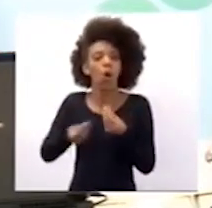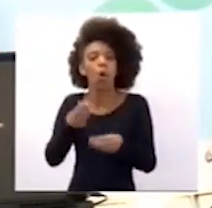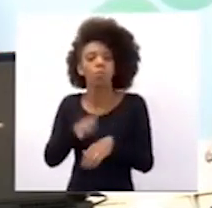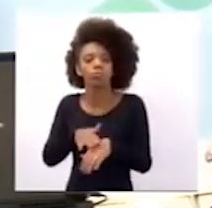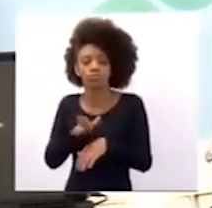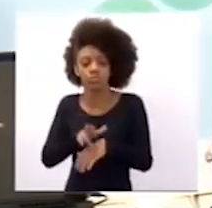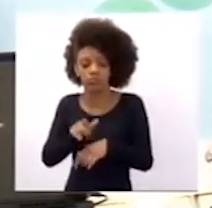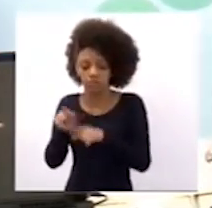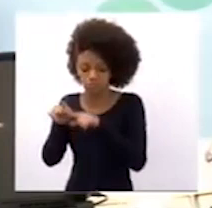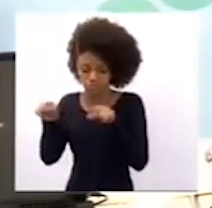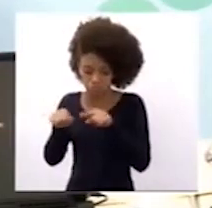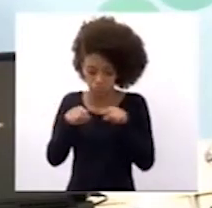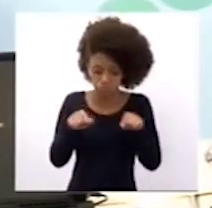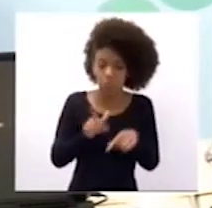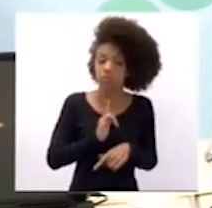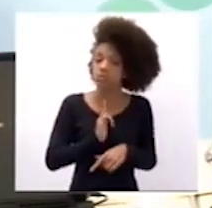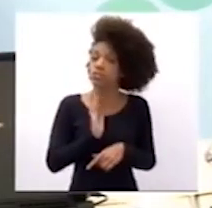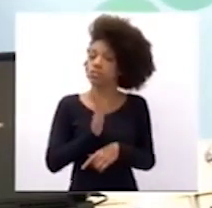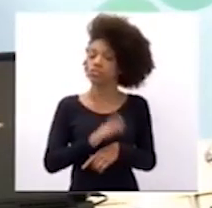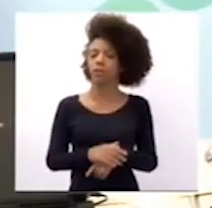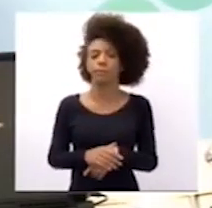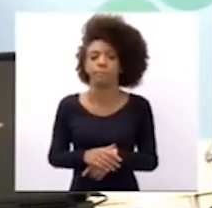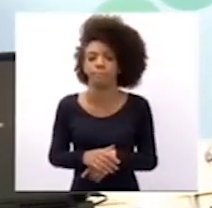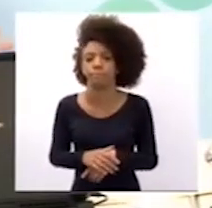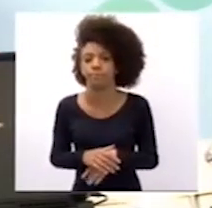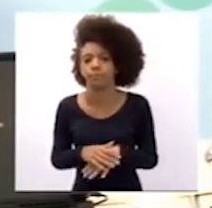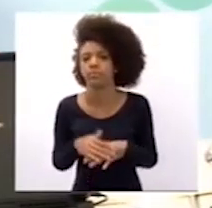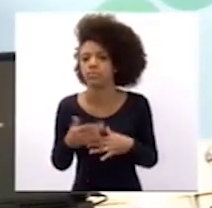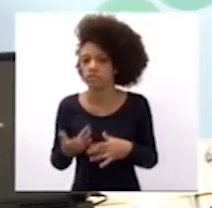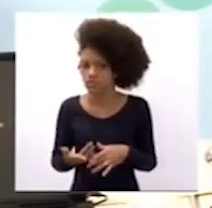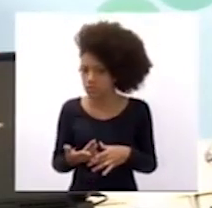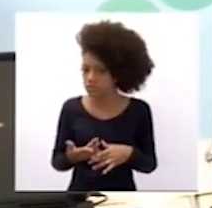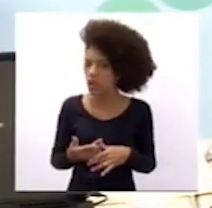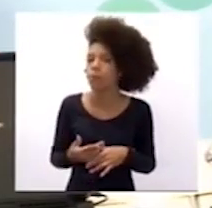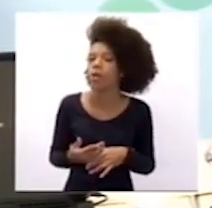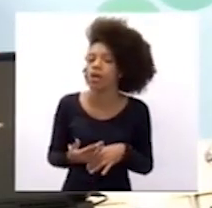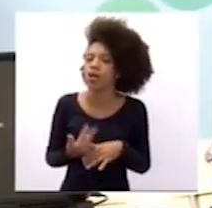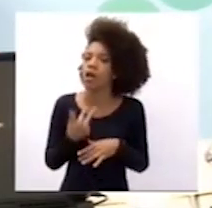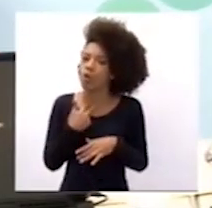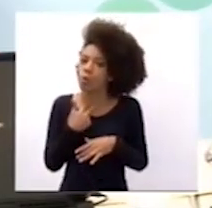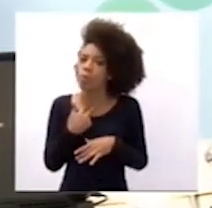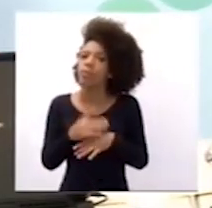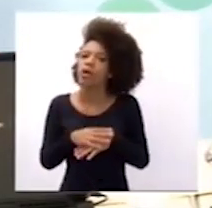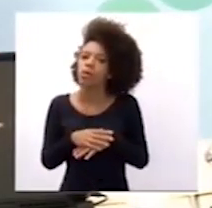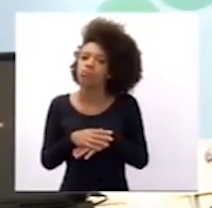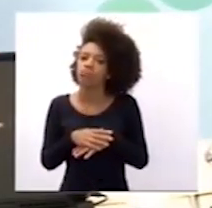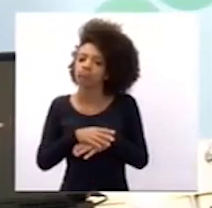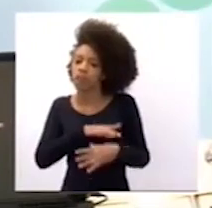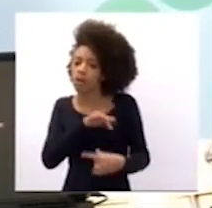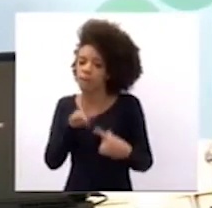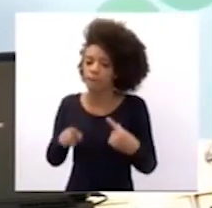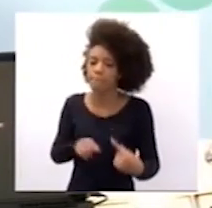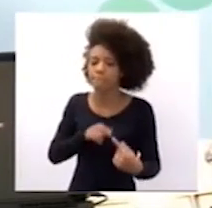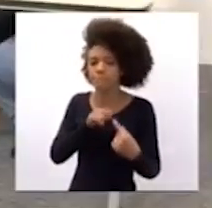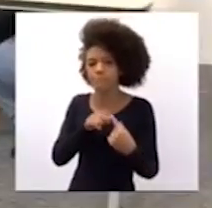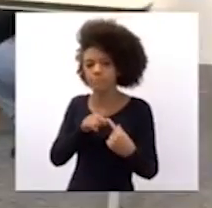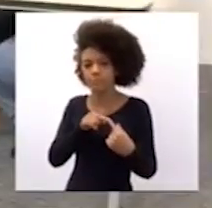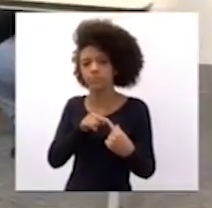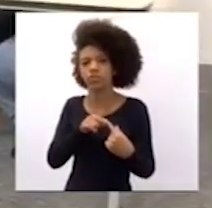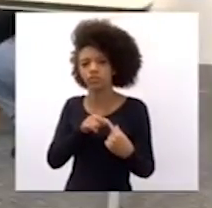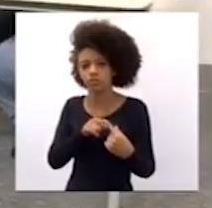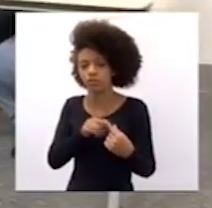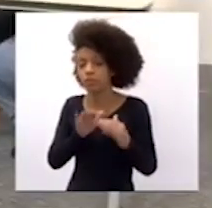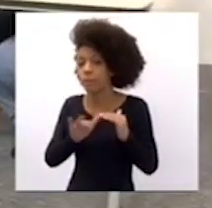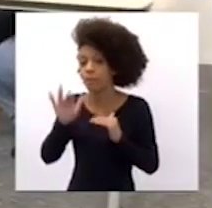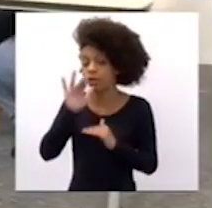que temos, né? Então, a dimensão funcional, ela acaba ocupando aí um papel até central no processo pedagógico.